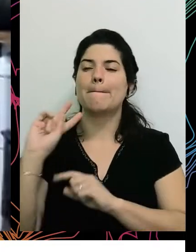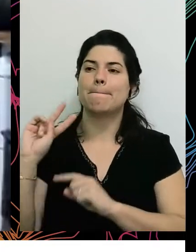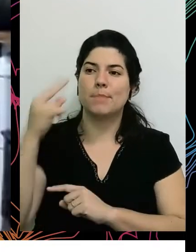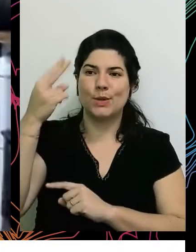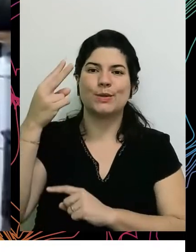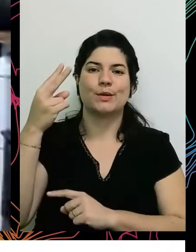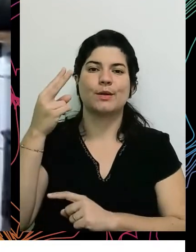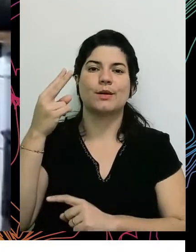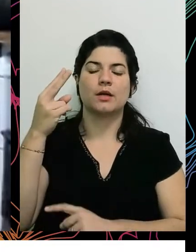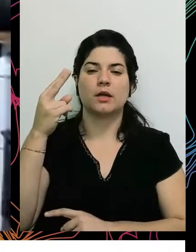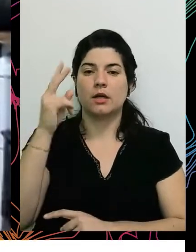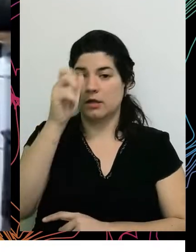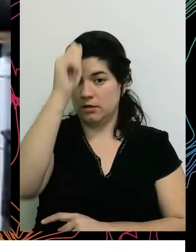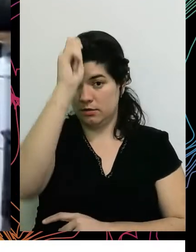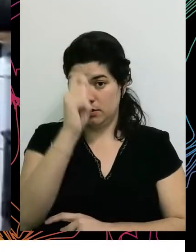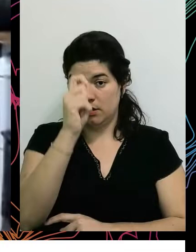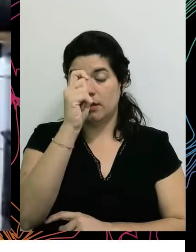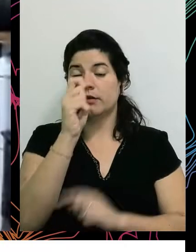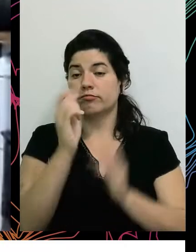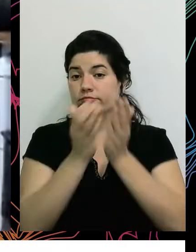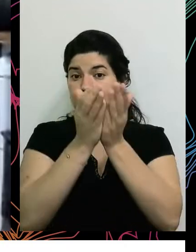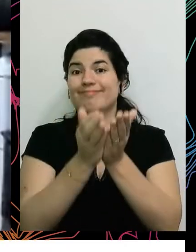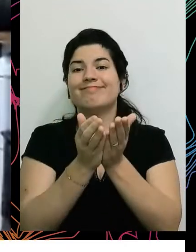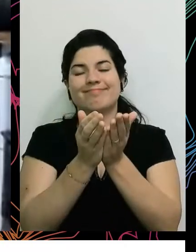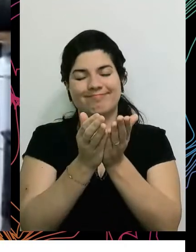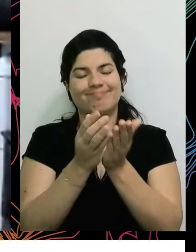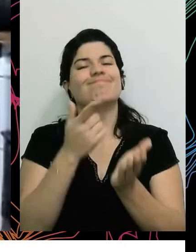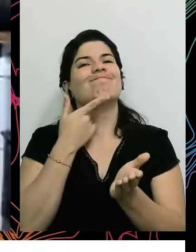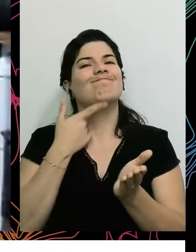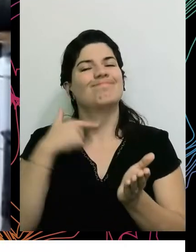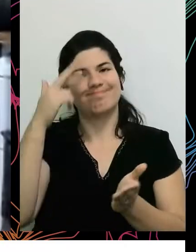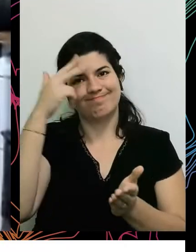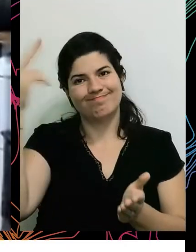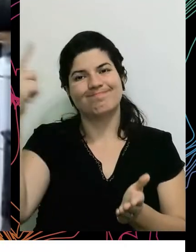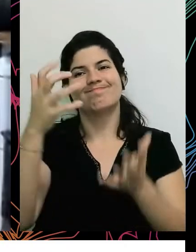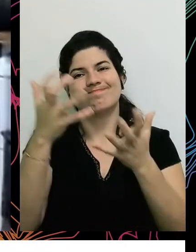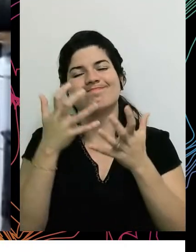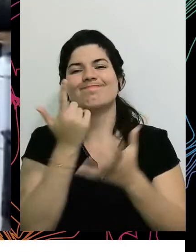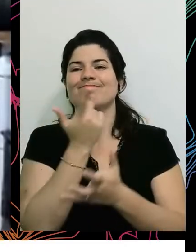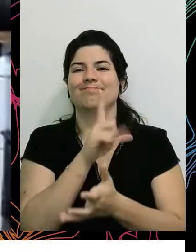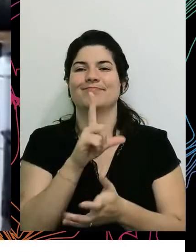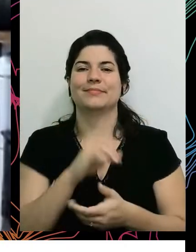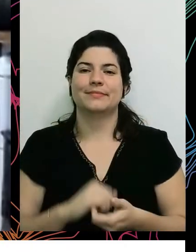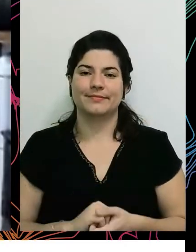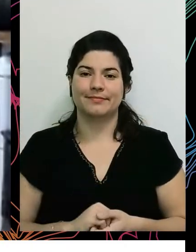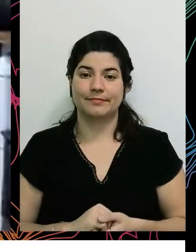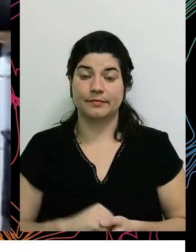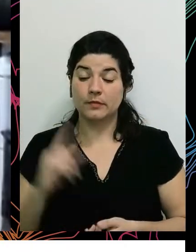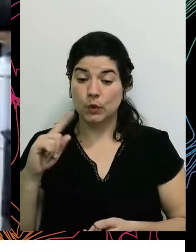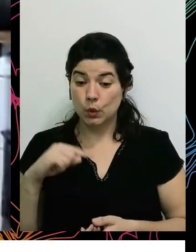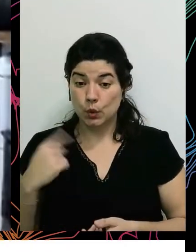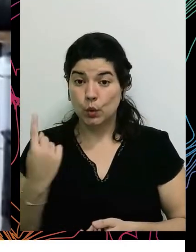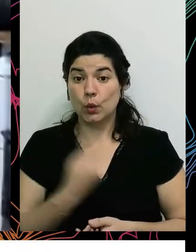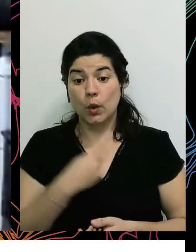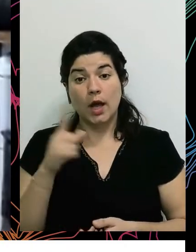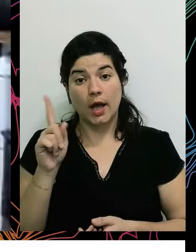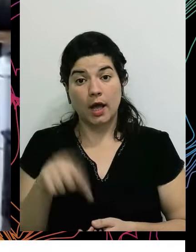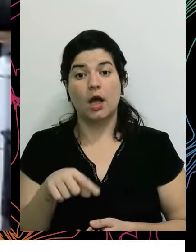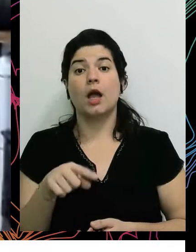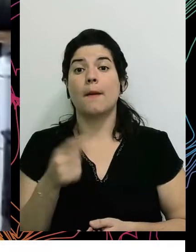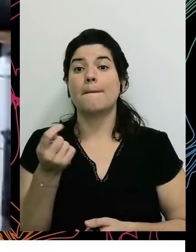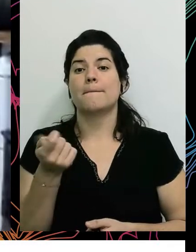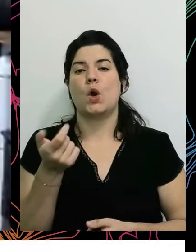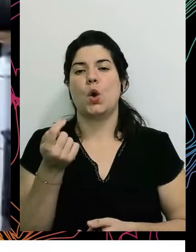da unidade, chegando assim ao tão sonhado cargo. Né? Nós ainda somos muito poucas,